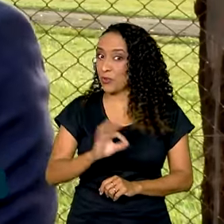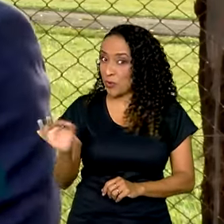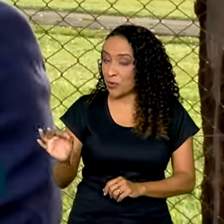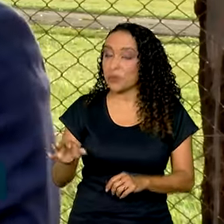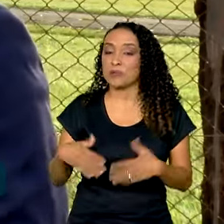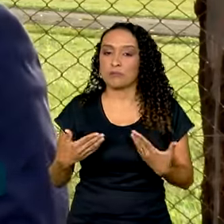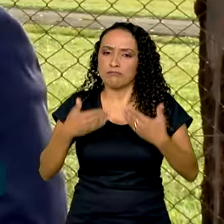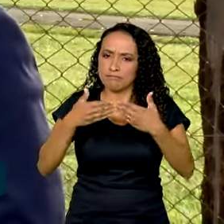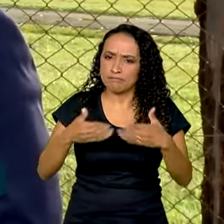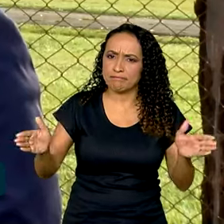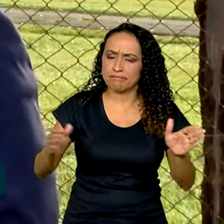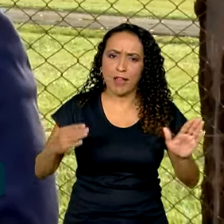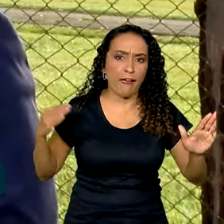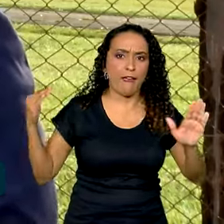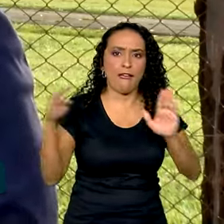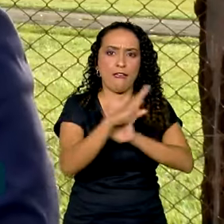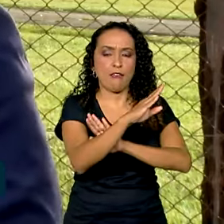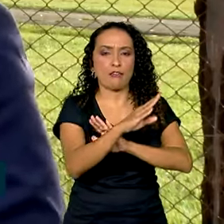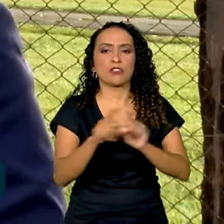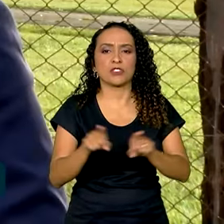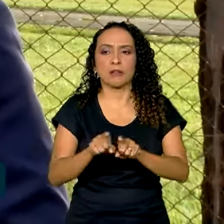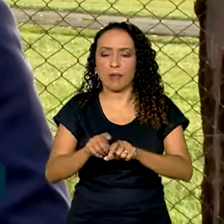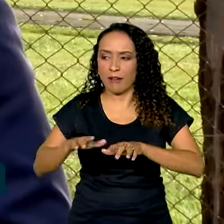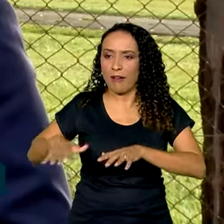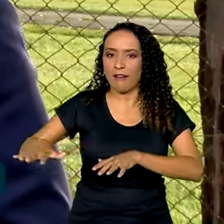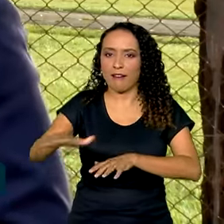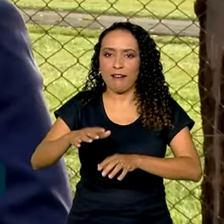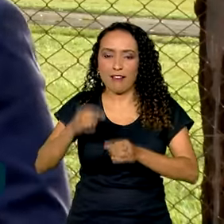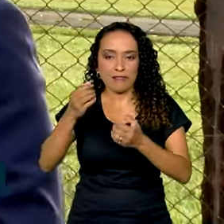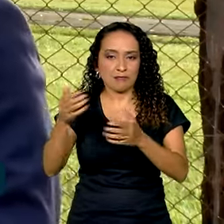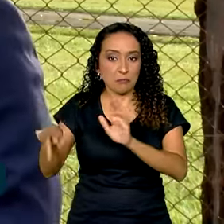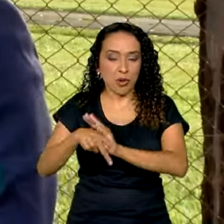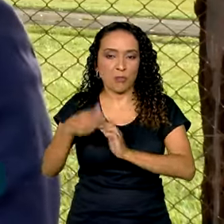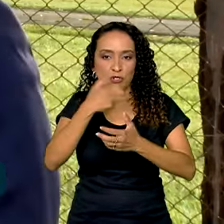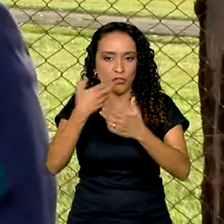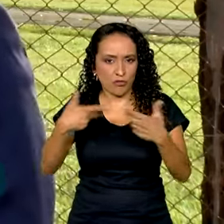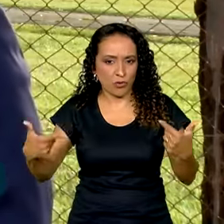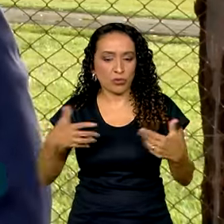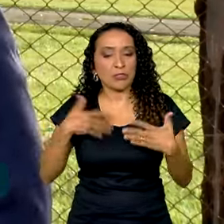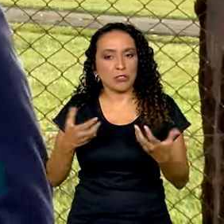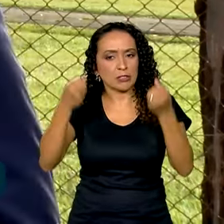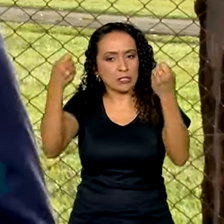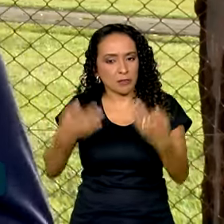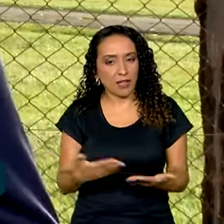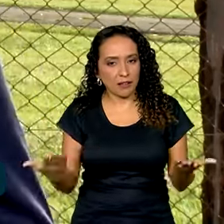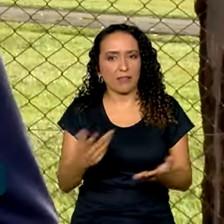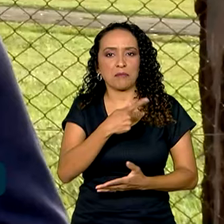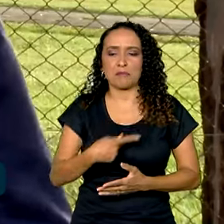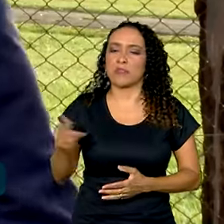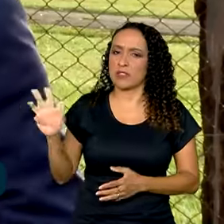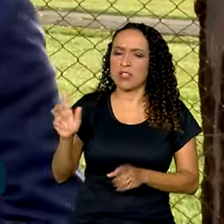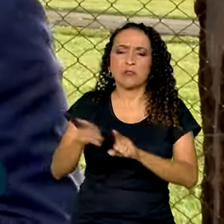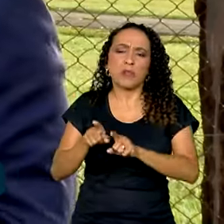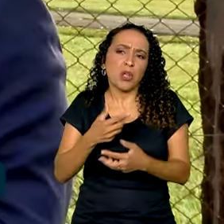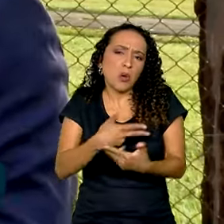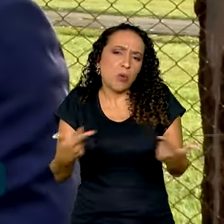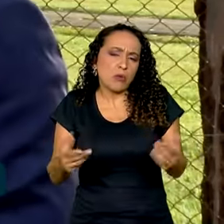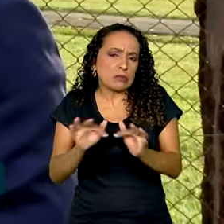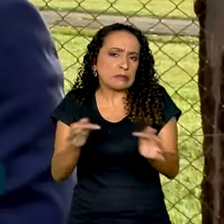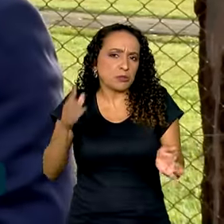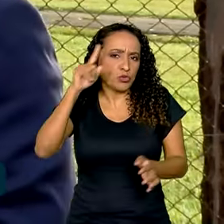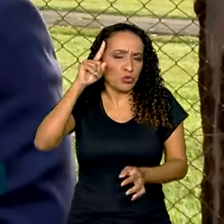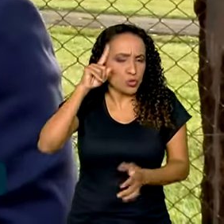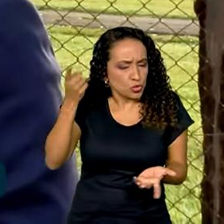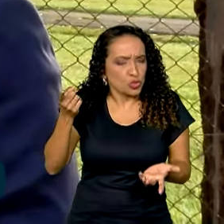Foi abertura recorde de mercados também para o setor de frutas. Então, querem relatar isso ao presidente. Vou falar coisas do dia a dia, para